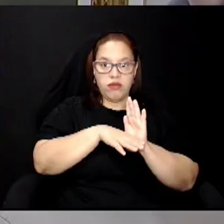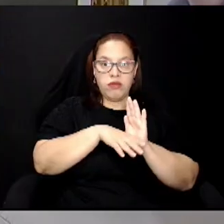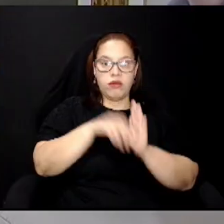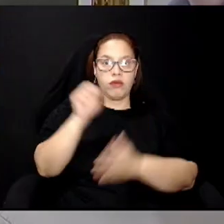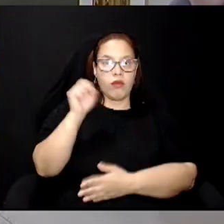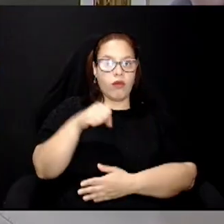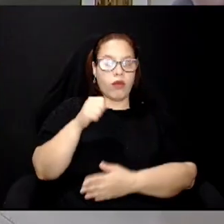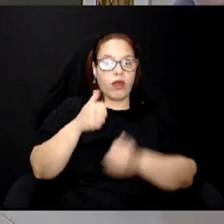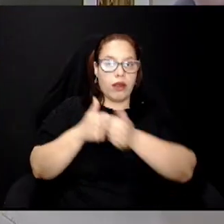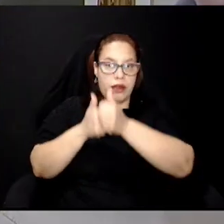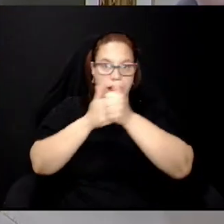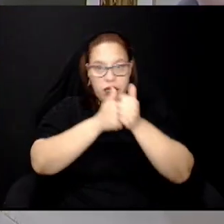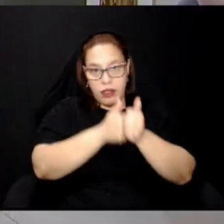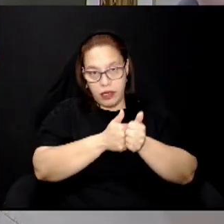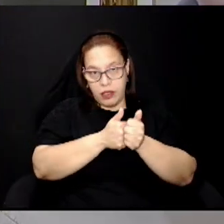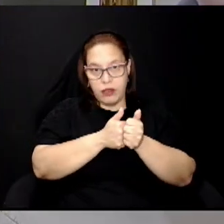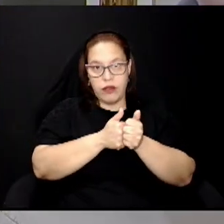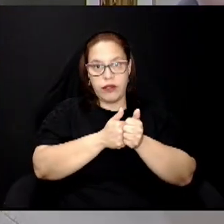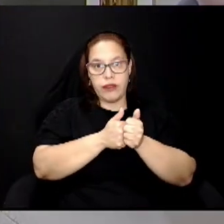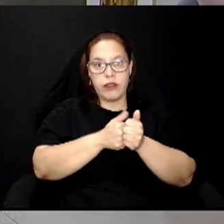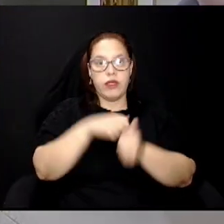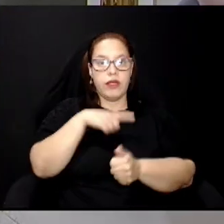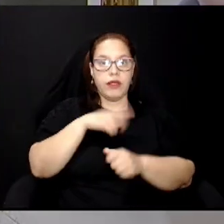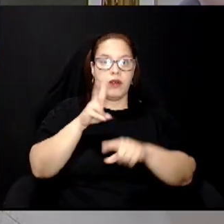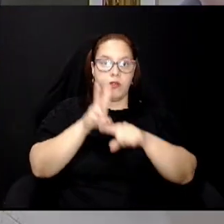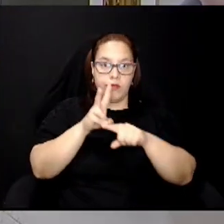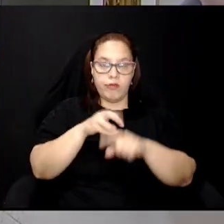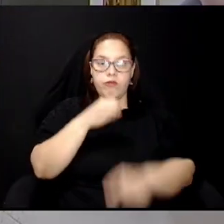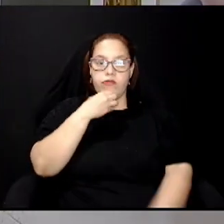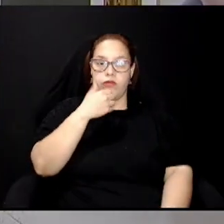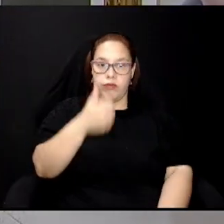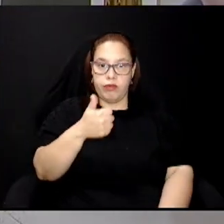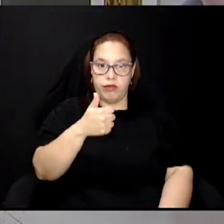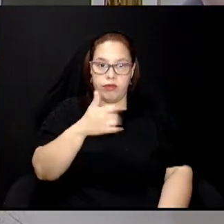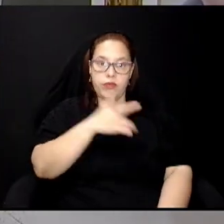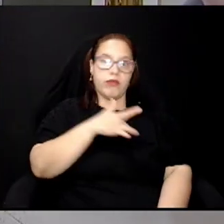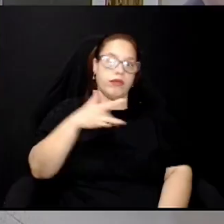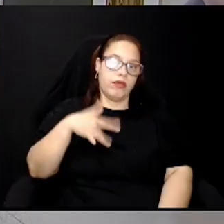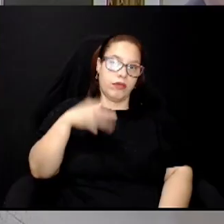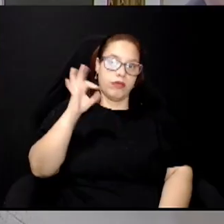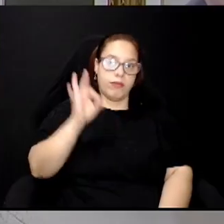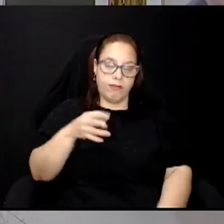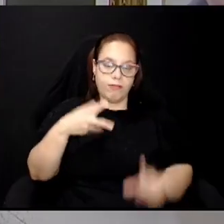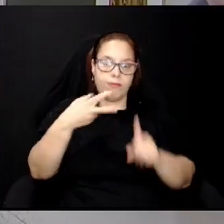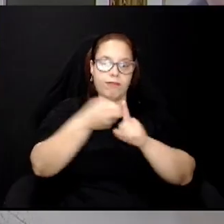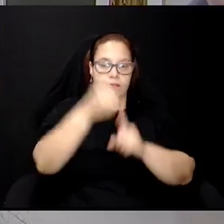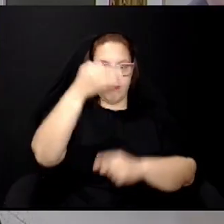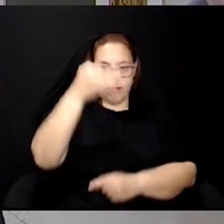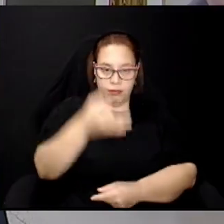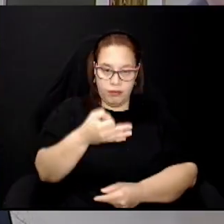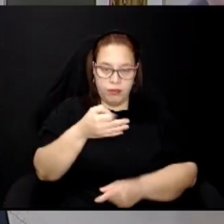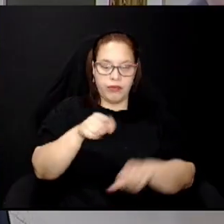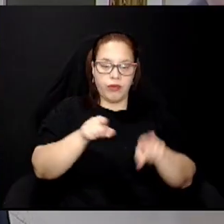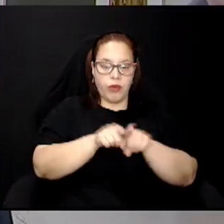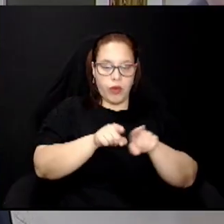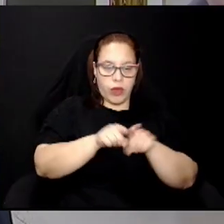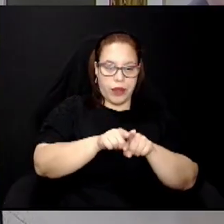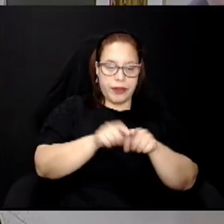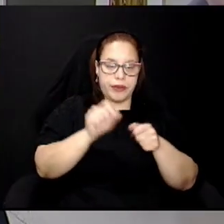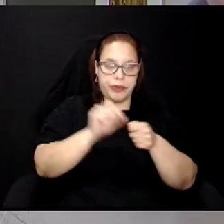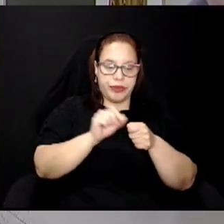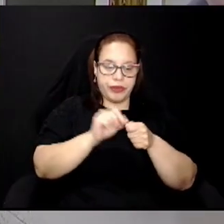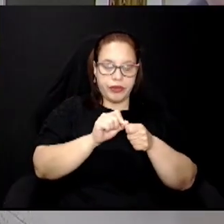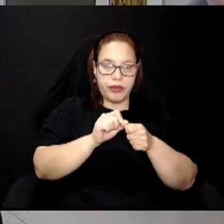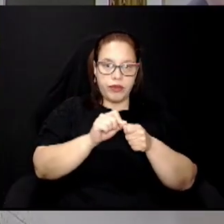acompanhamento para ver se ele está sendo bem cuidado, com a saúde em dia, com as vacinas em dias e também fazendo aí de vez em